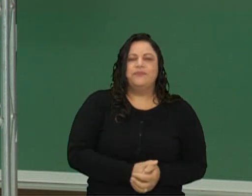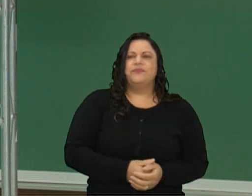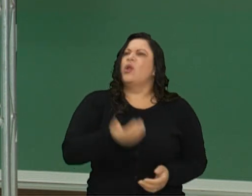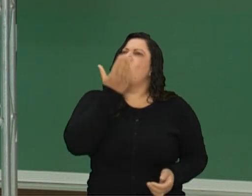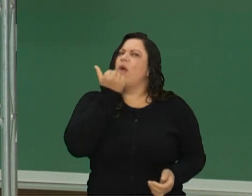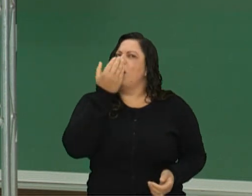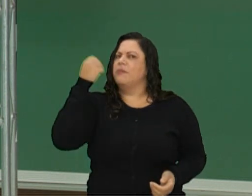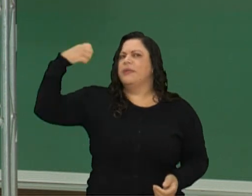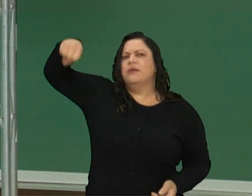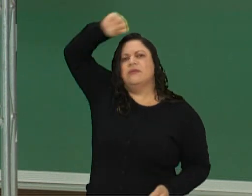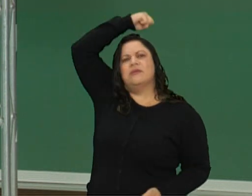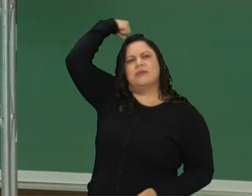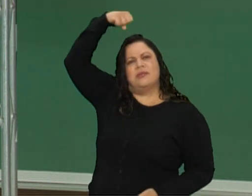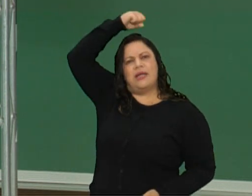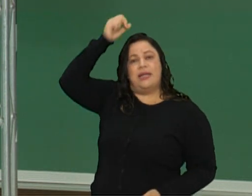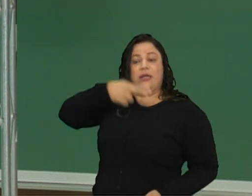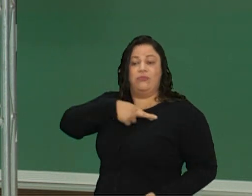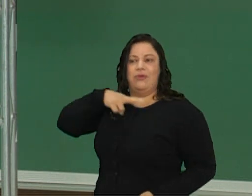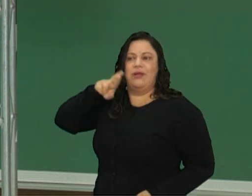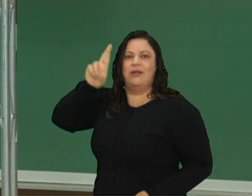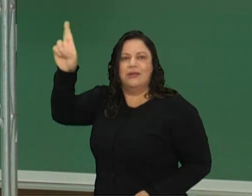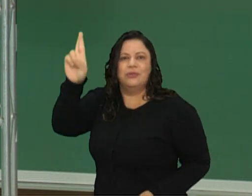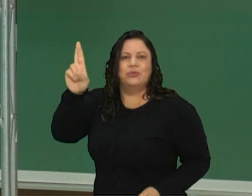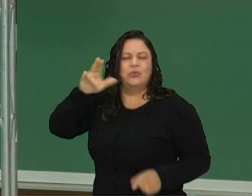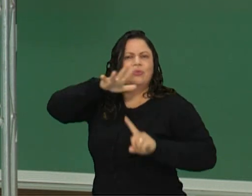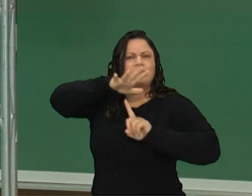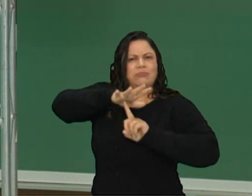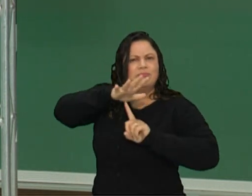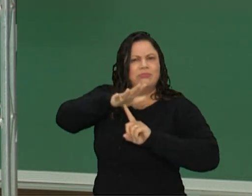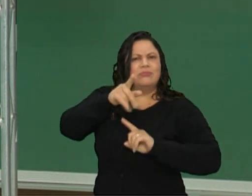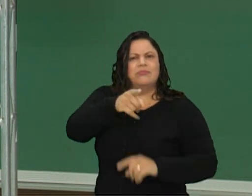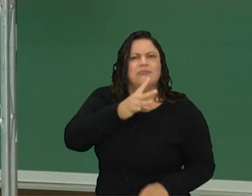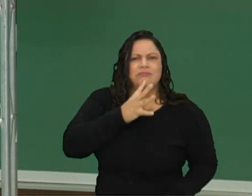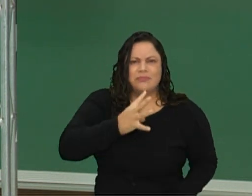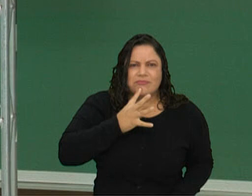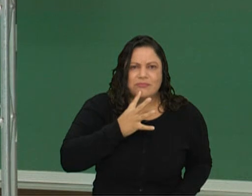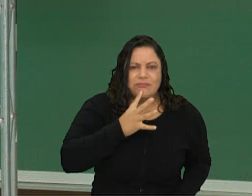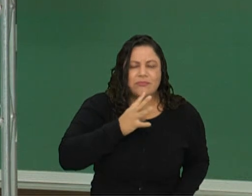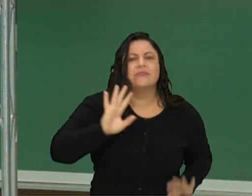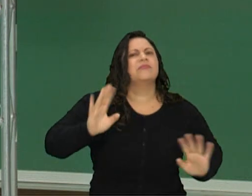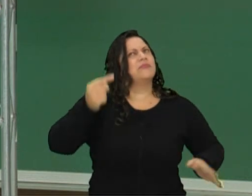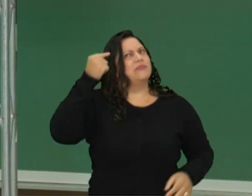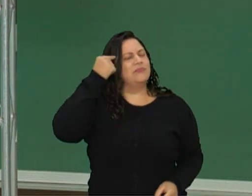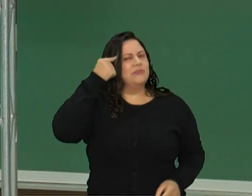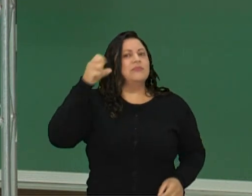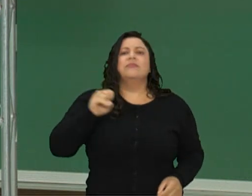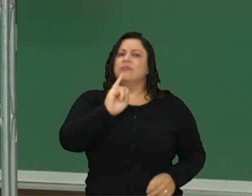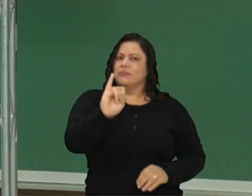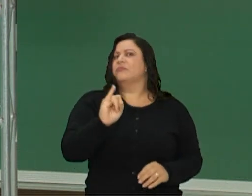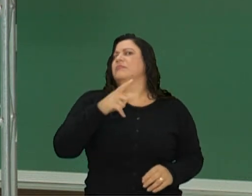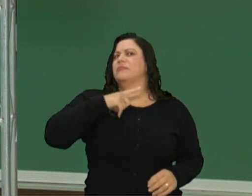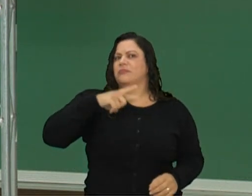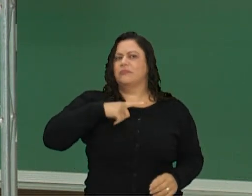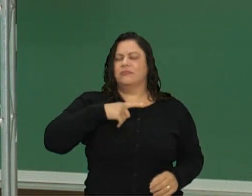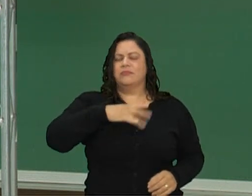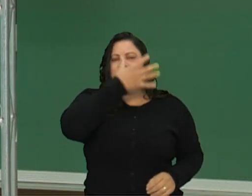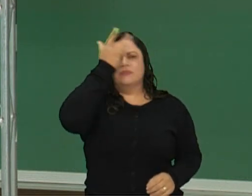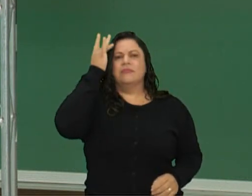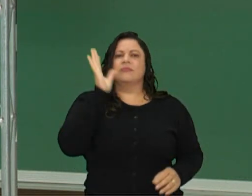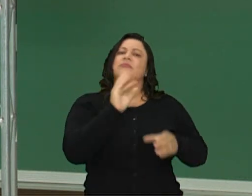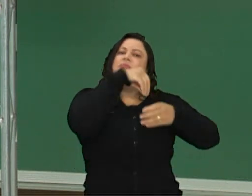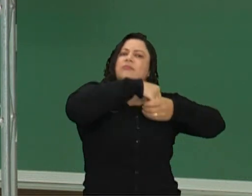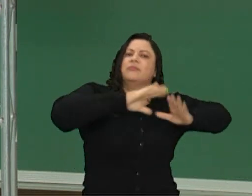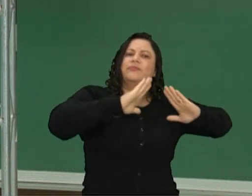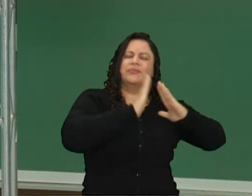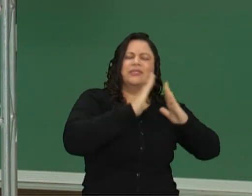paranaense, você conhece? Já pensou sobre isso? Se tiver alguém em sua casa, você pode perguntar papai, mamãe, vovó, para os